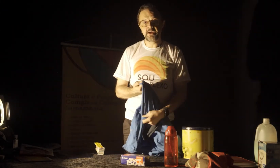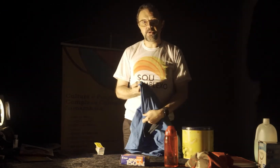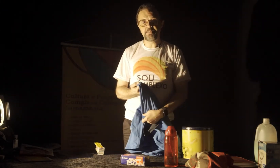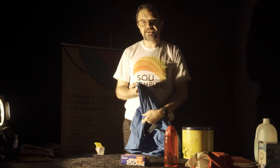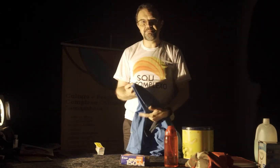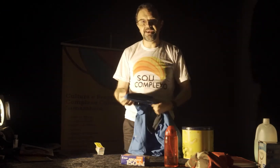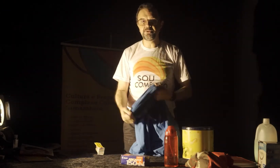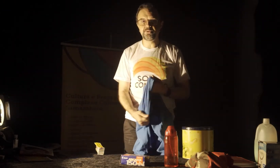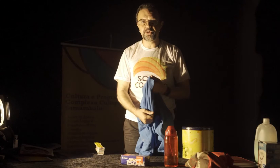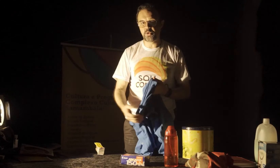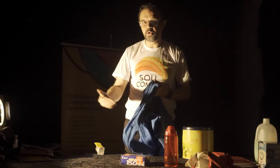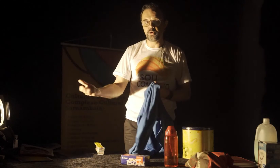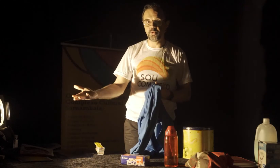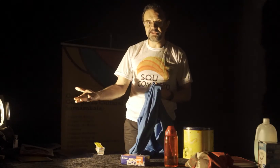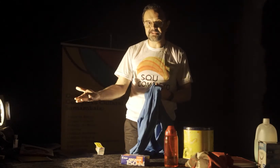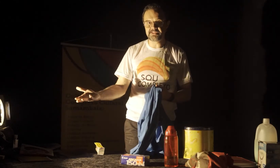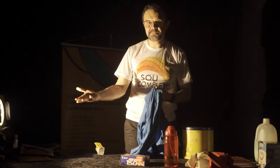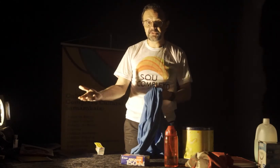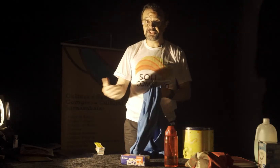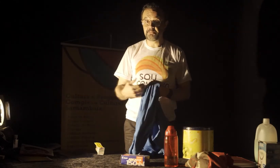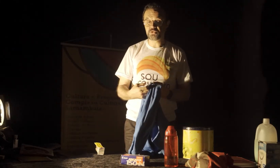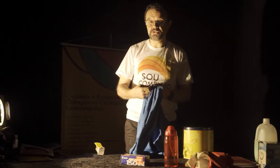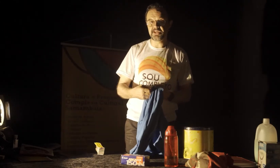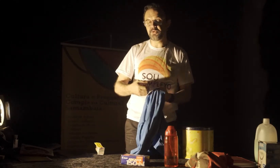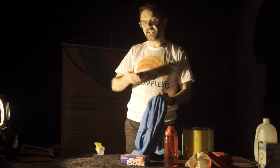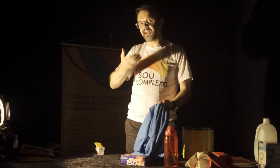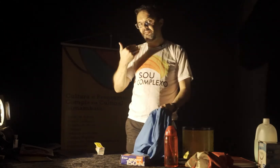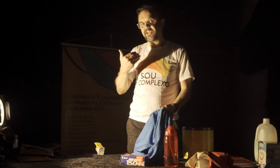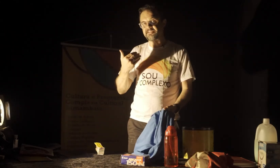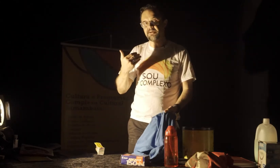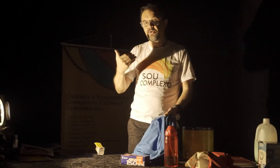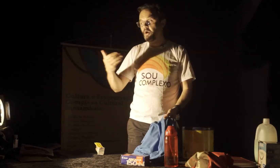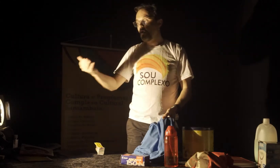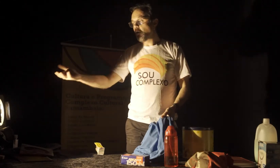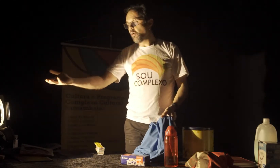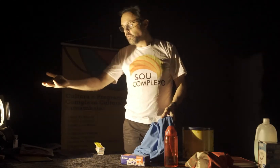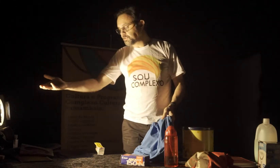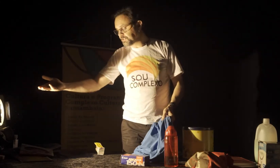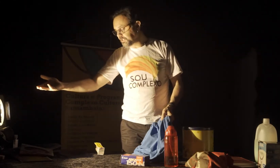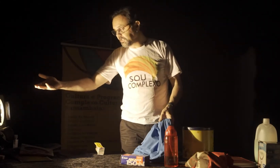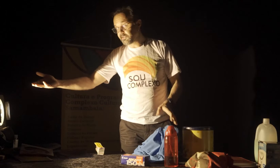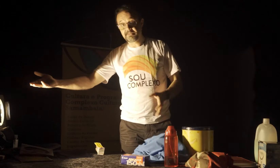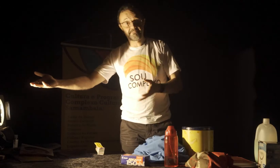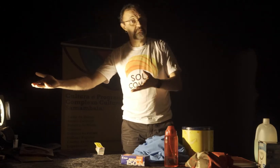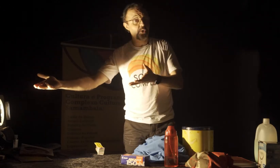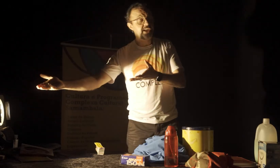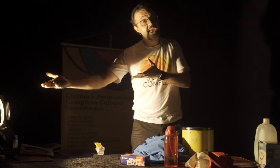entre cor-pigmento e cor-luz, de absorção e reflexão, ou